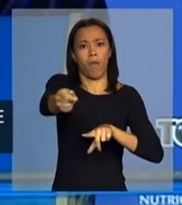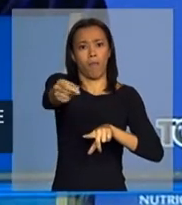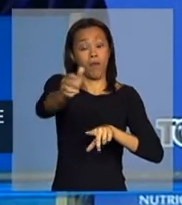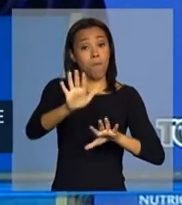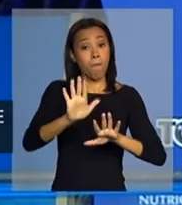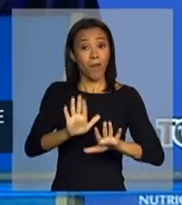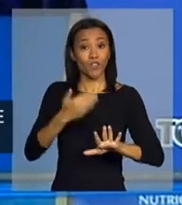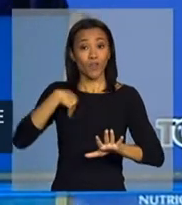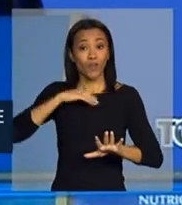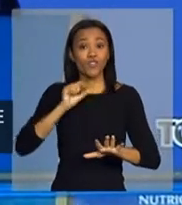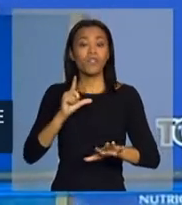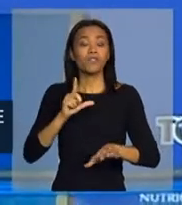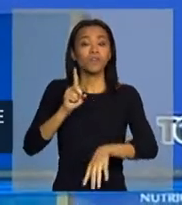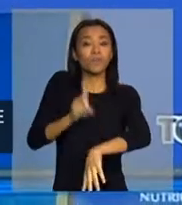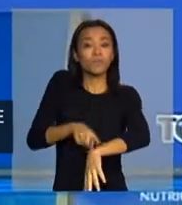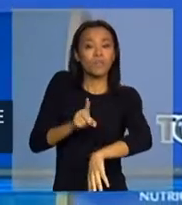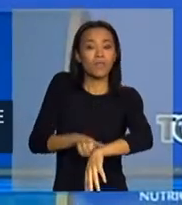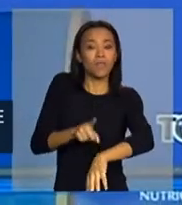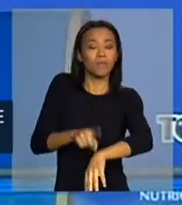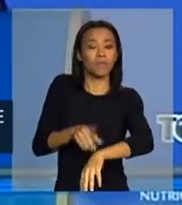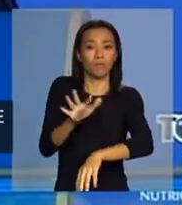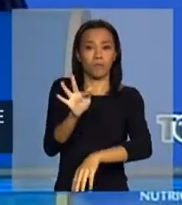fase da nossa